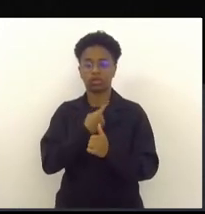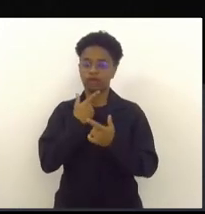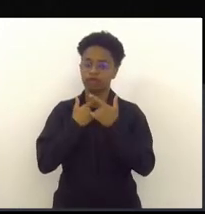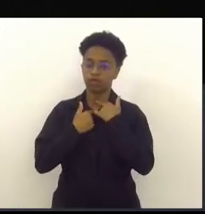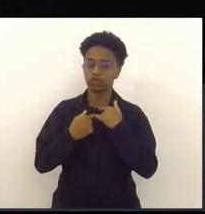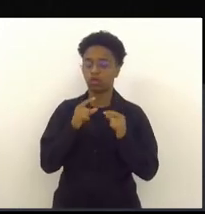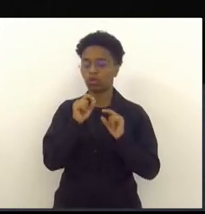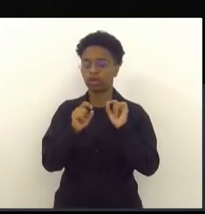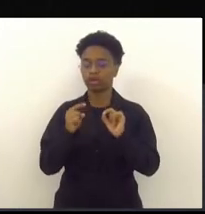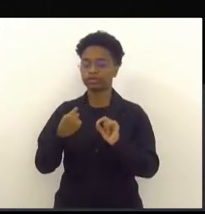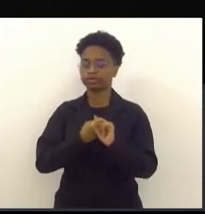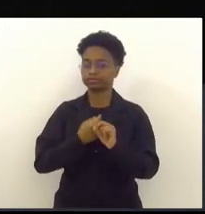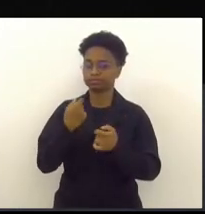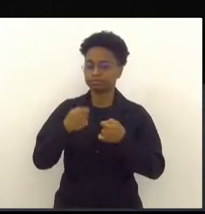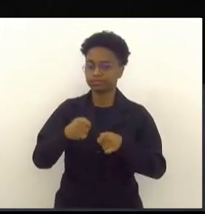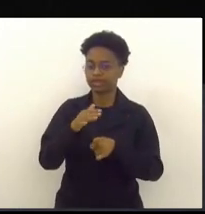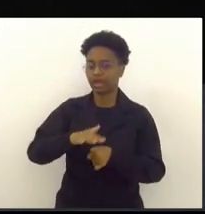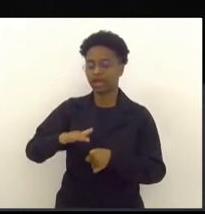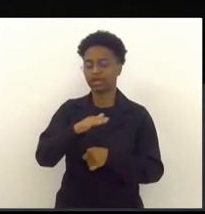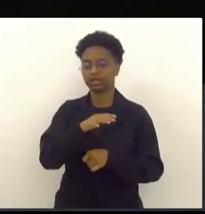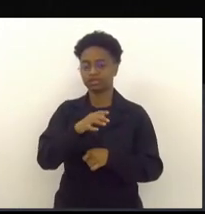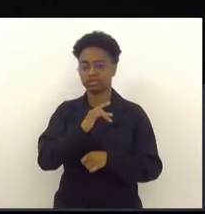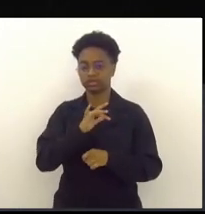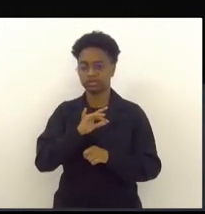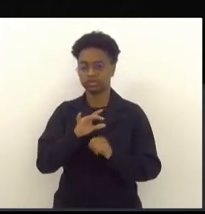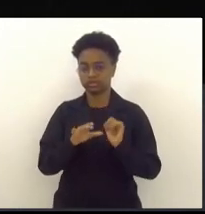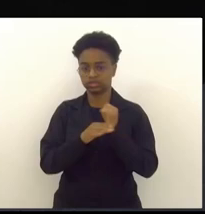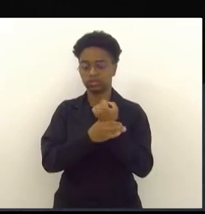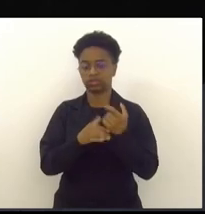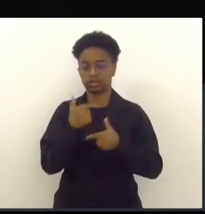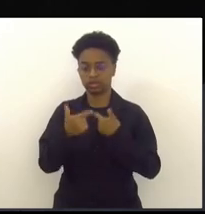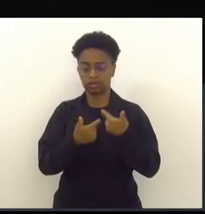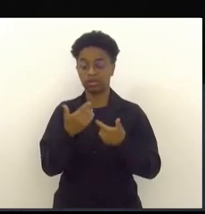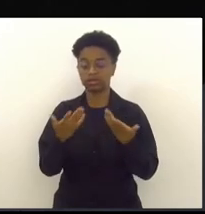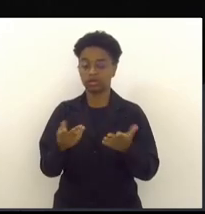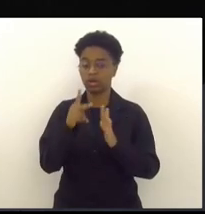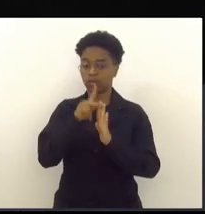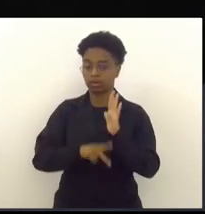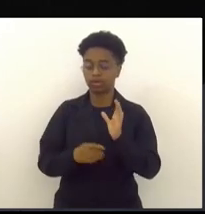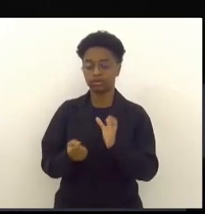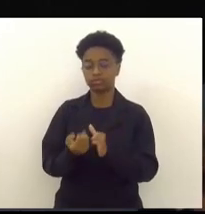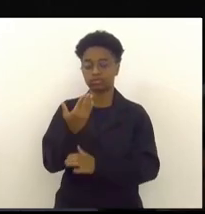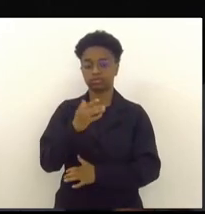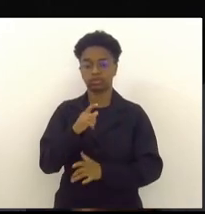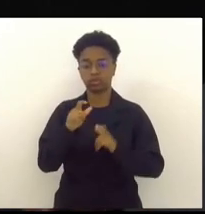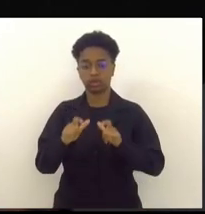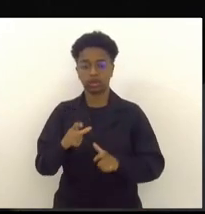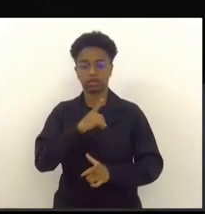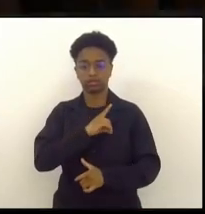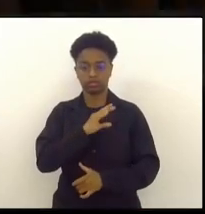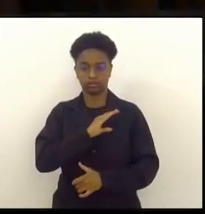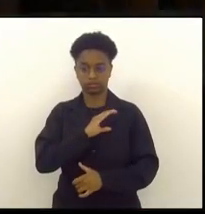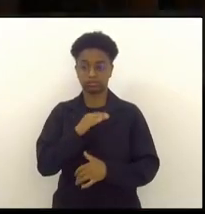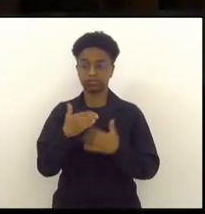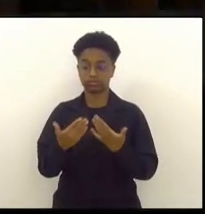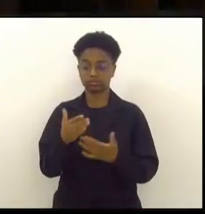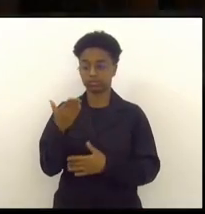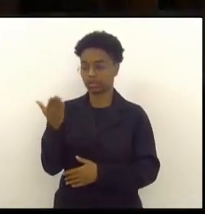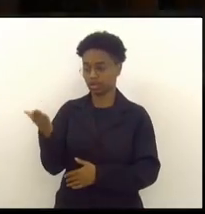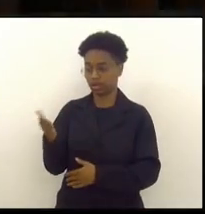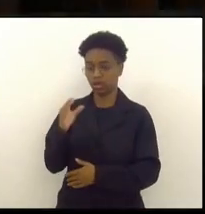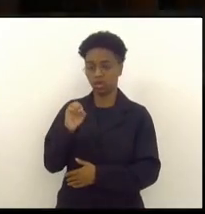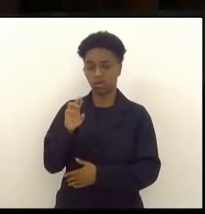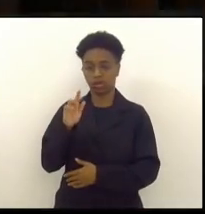gente precisa em termos de saúde e segurança no trabalho. E esse projeto nasceu em Duque de Caxias. Seu Orlandino, o